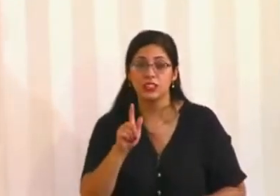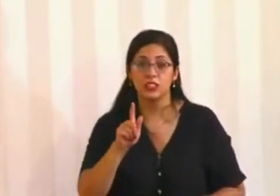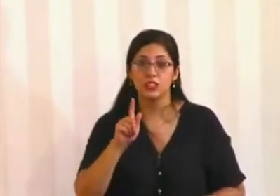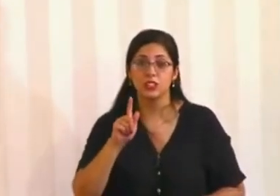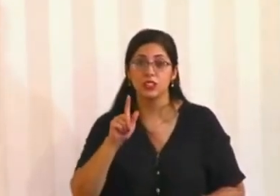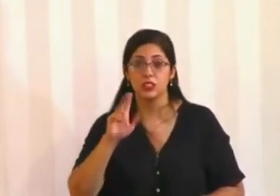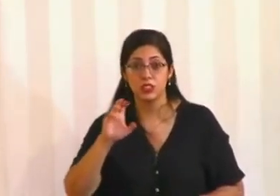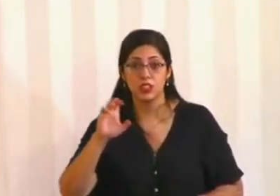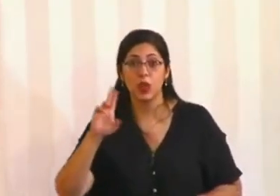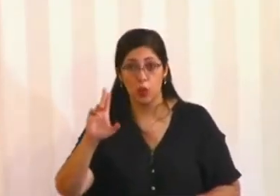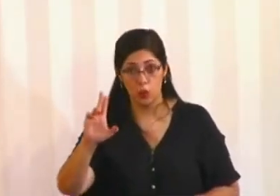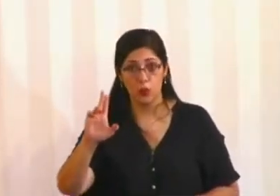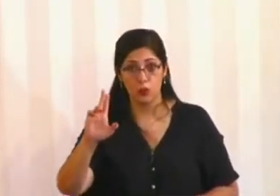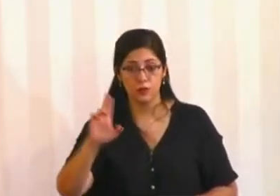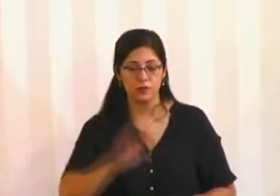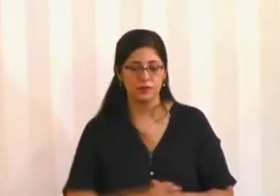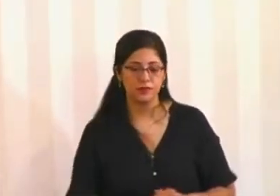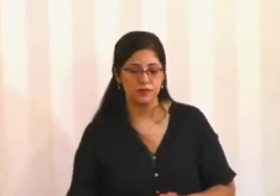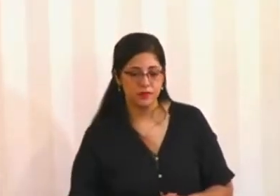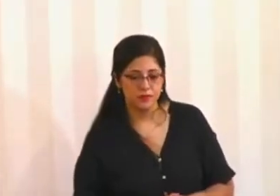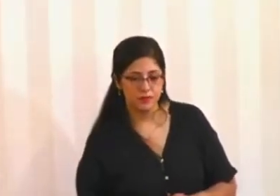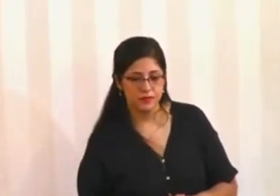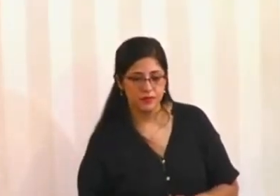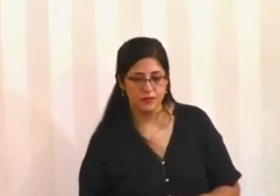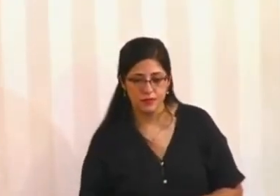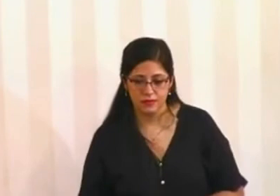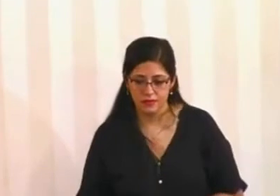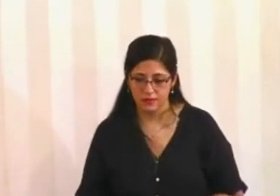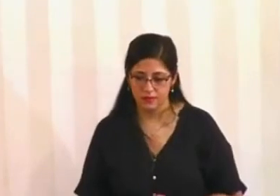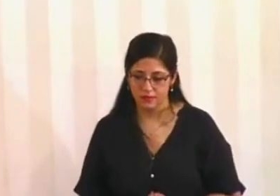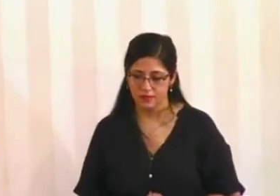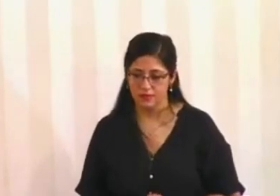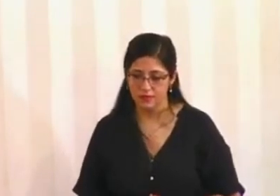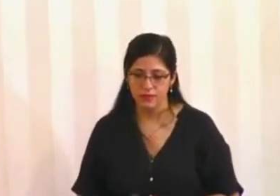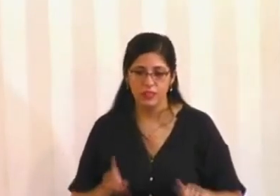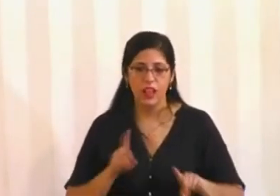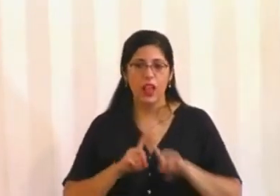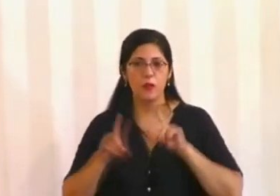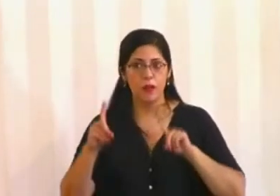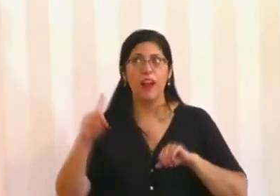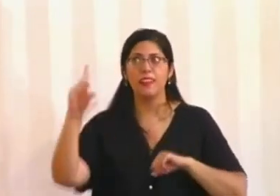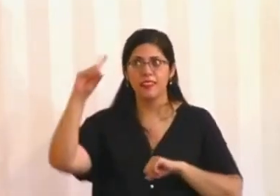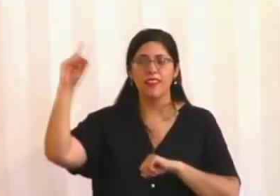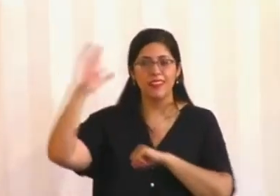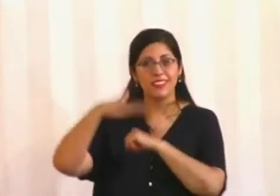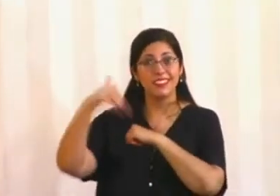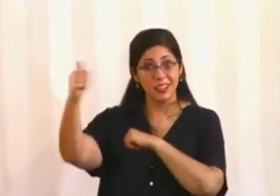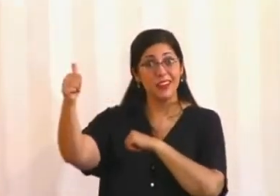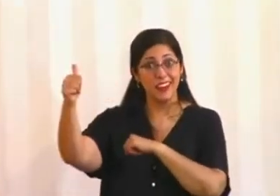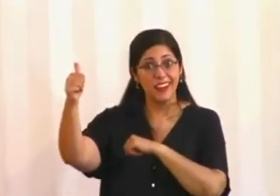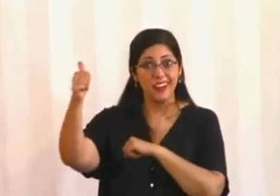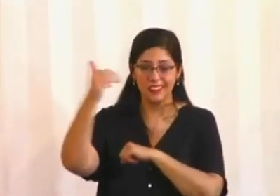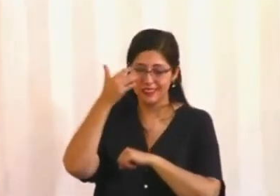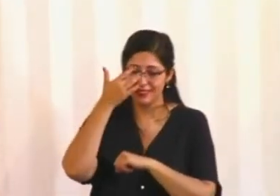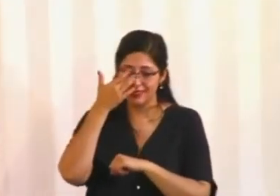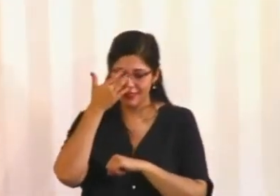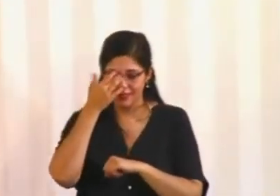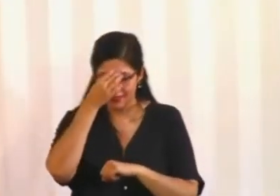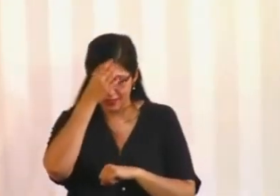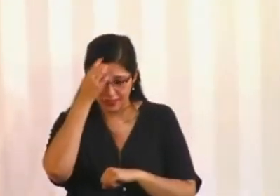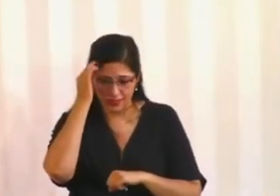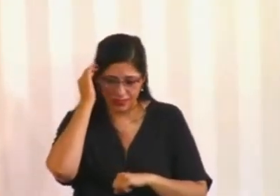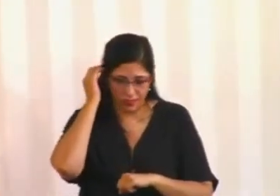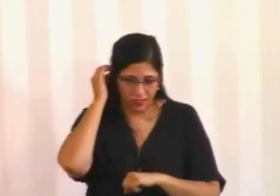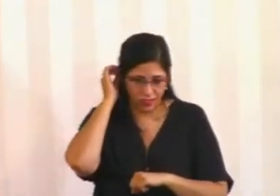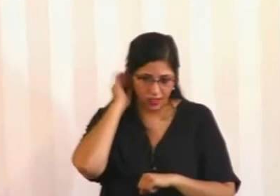coisas. Algumas delas ele já não estava aqui. Mas não temos o registro de como foi o chamado de Eliseu. Está aqui no contexto, eu não vou ler